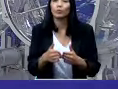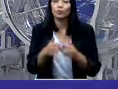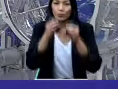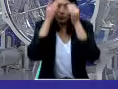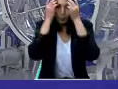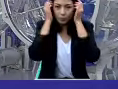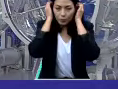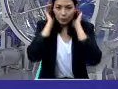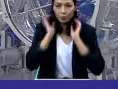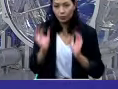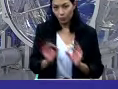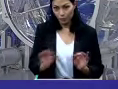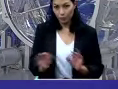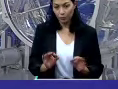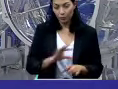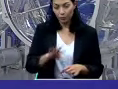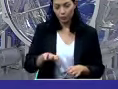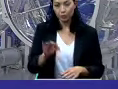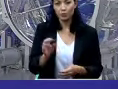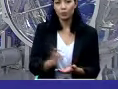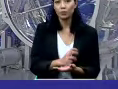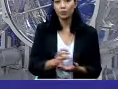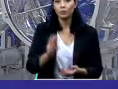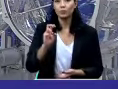Tudo pronto para o sorteio da Quina, concurso